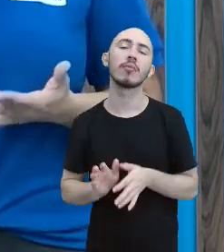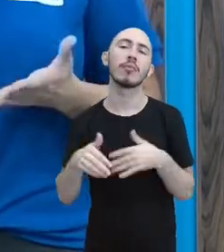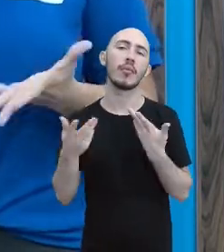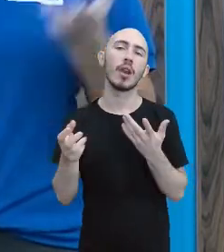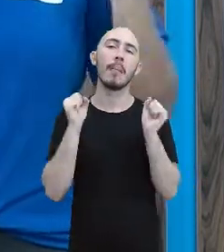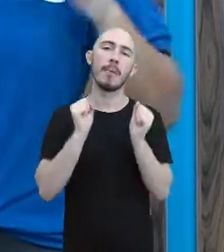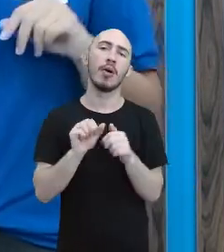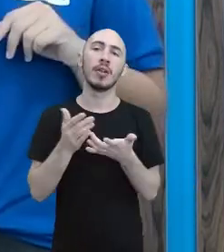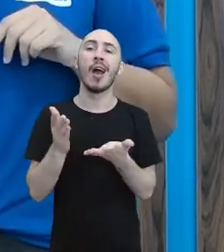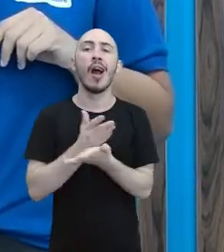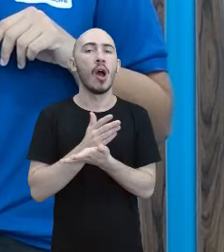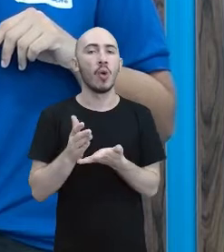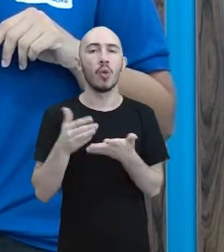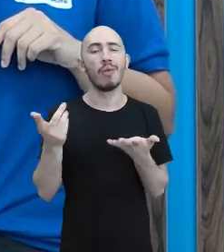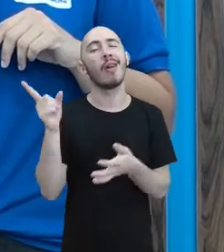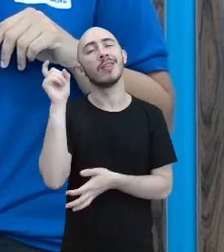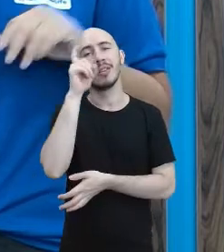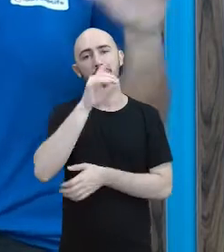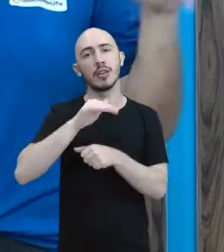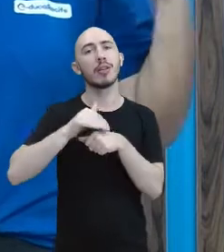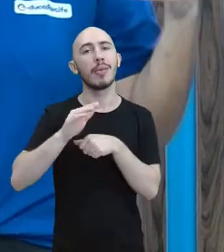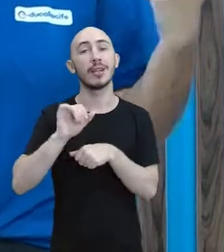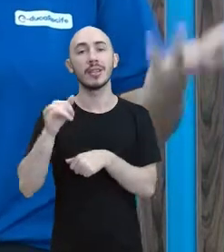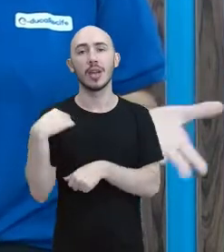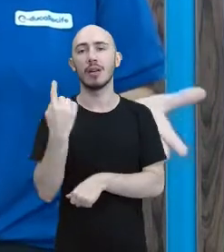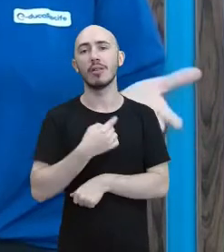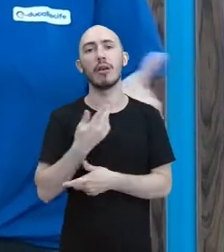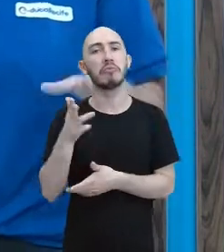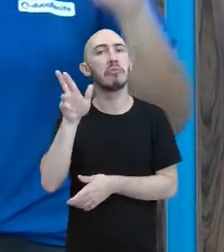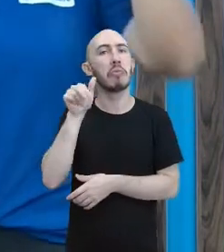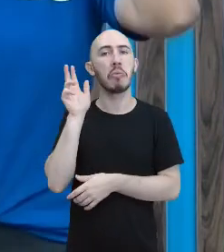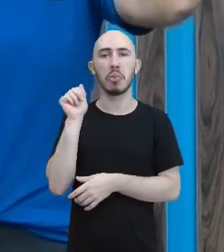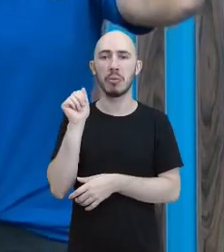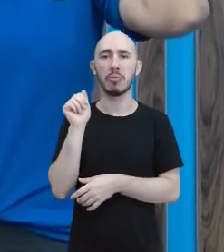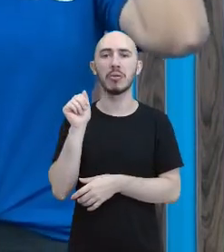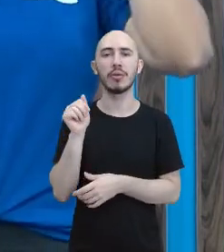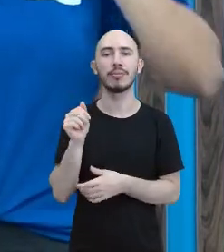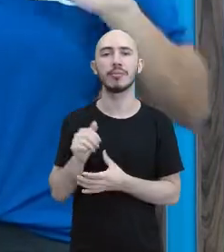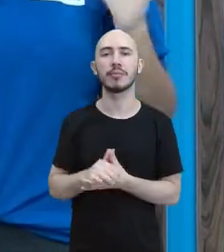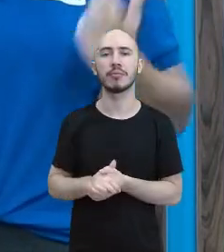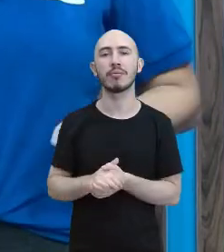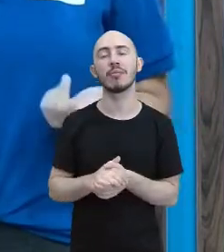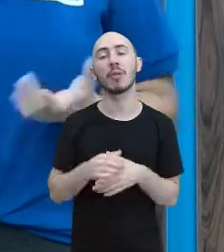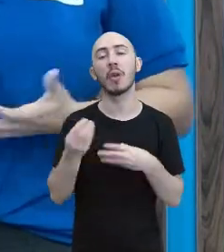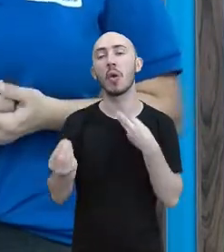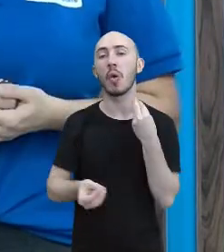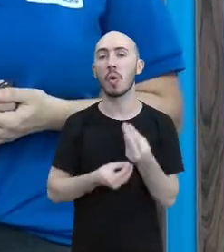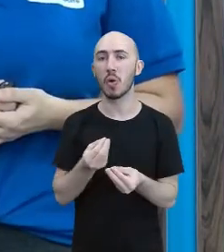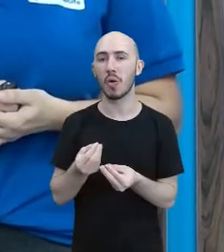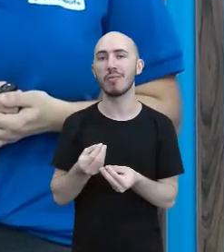outra posição seja um pouco mais complicado, se a gente nunca fez, da gente ter uma ideia.